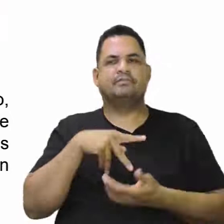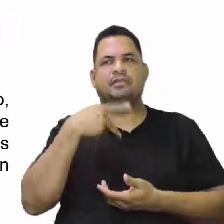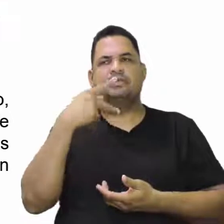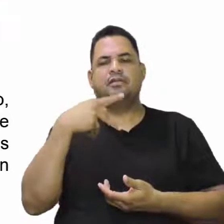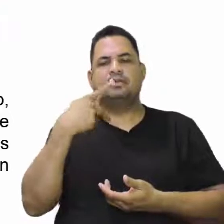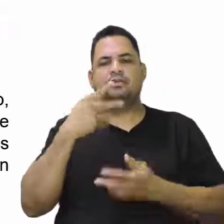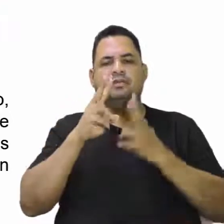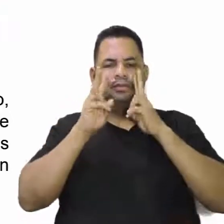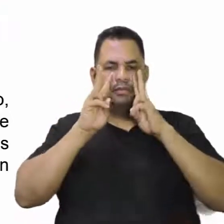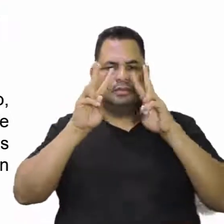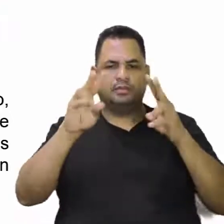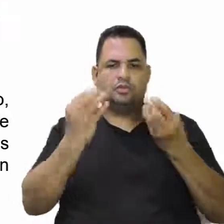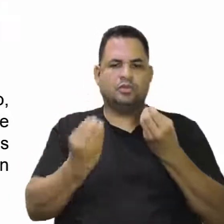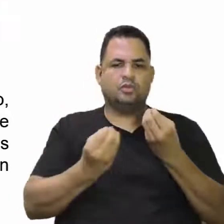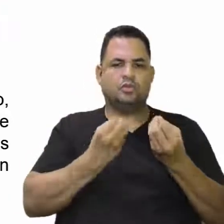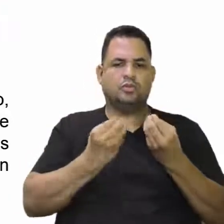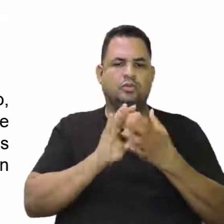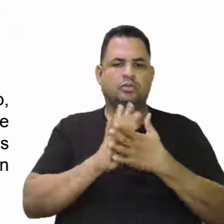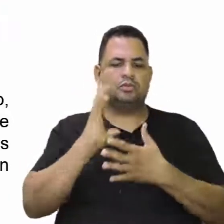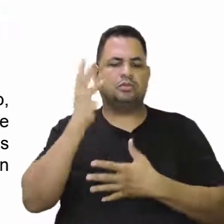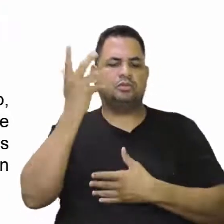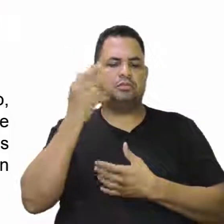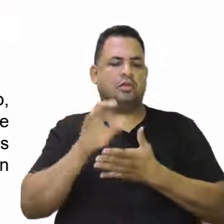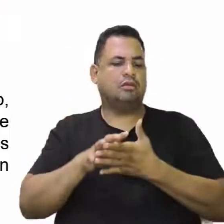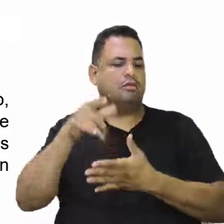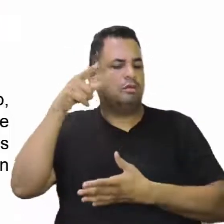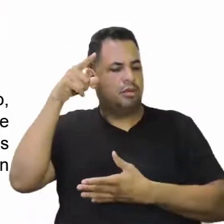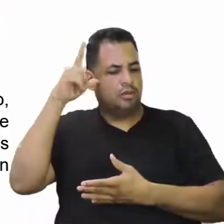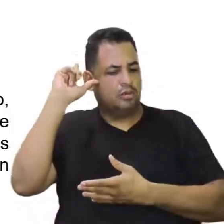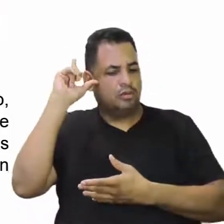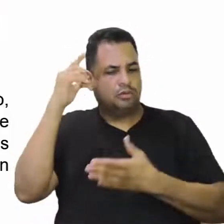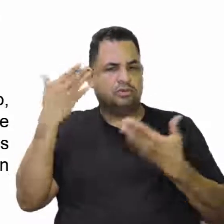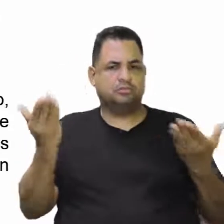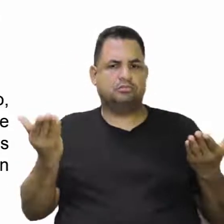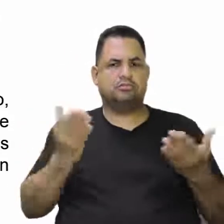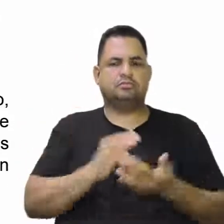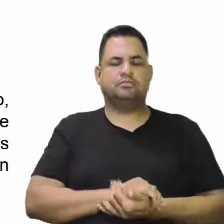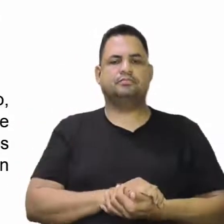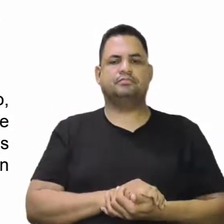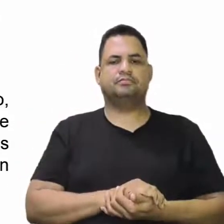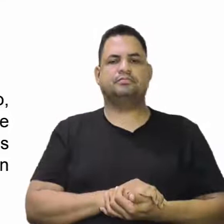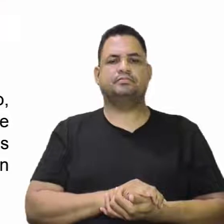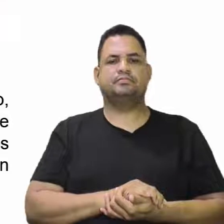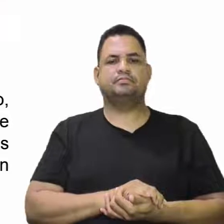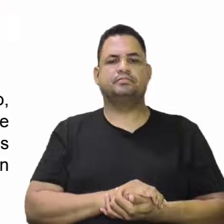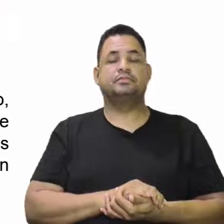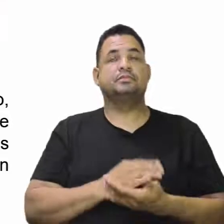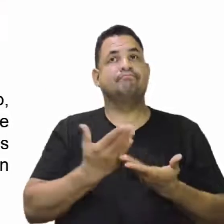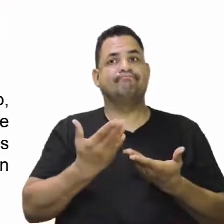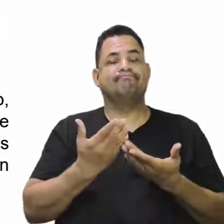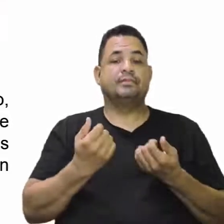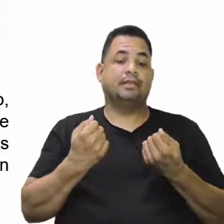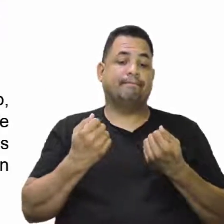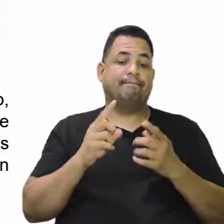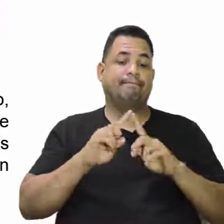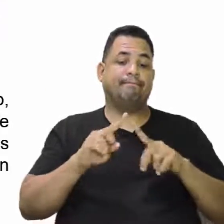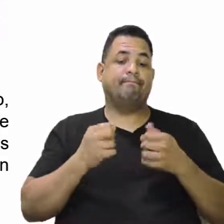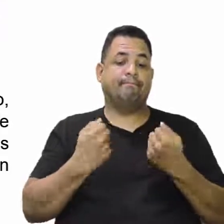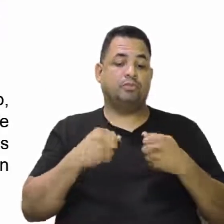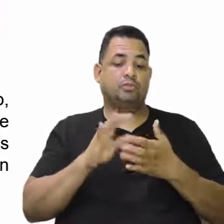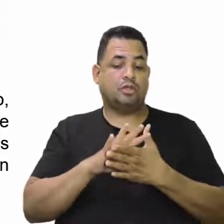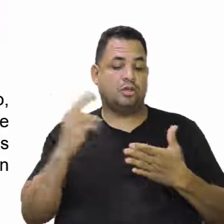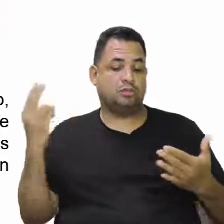tempo como é que foi o clima ontem. A gente vai A não ser que aconteça algo que...